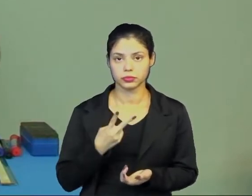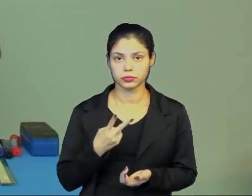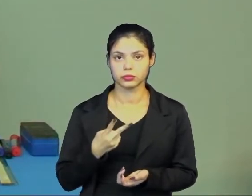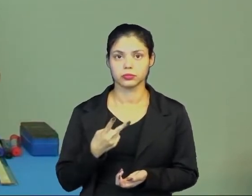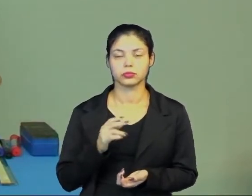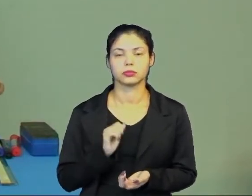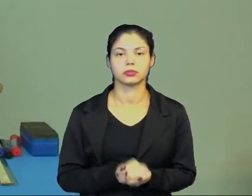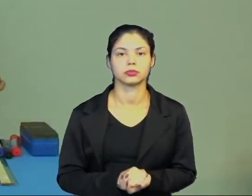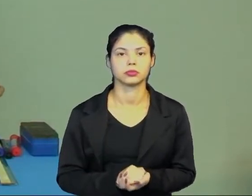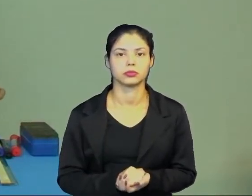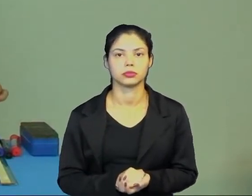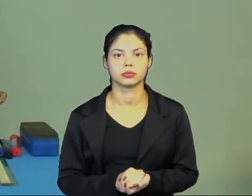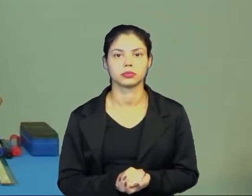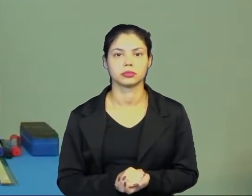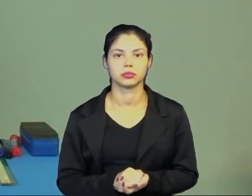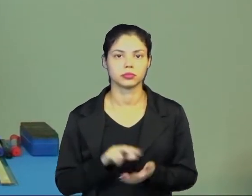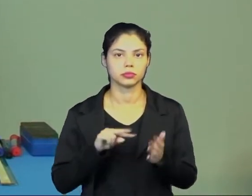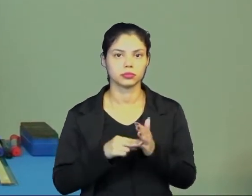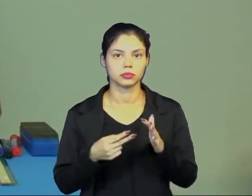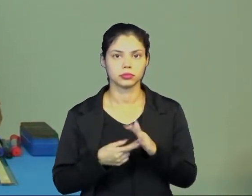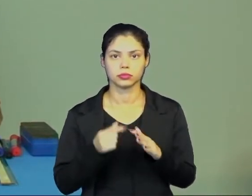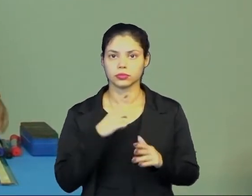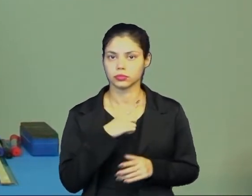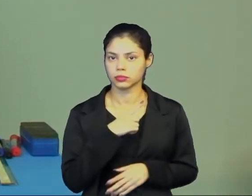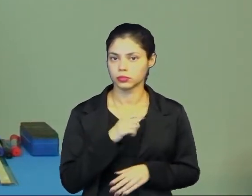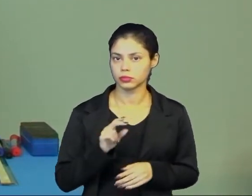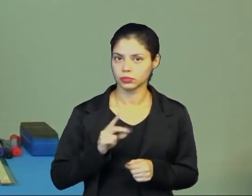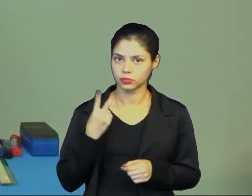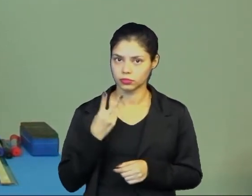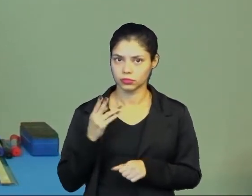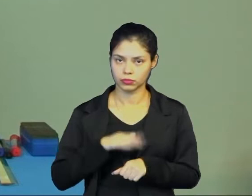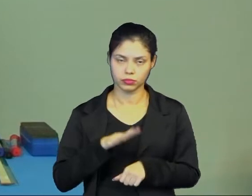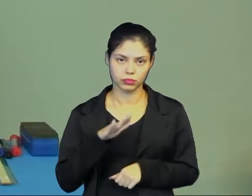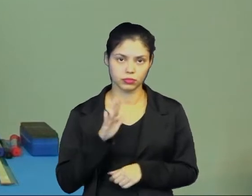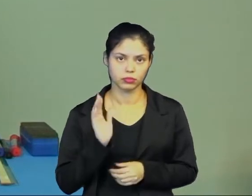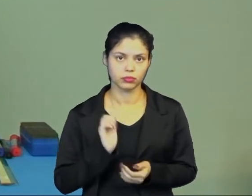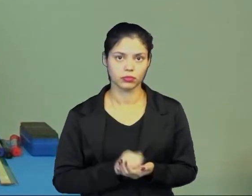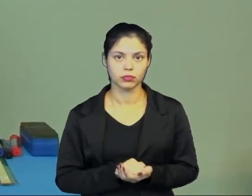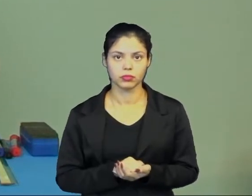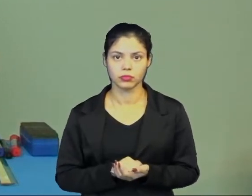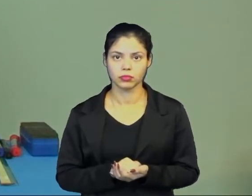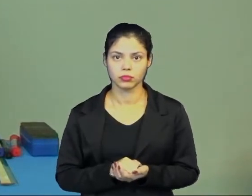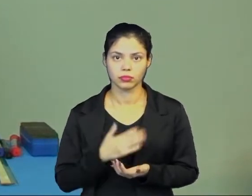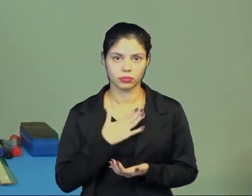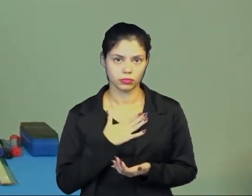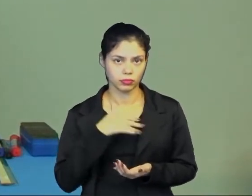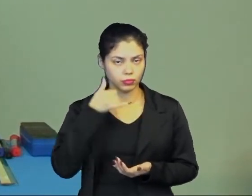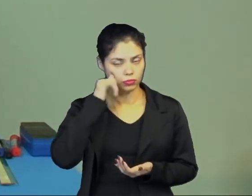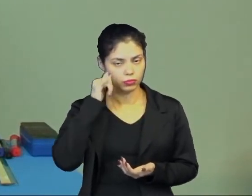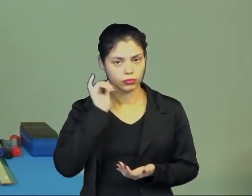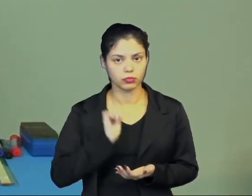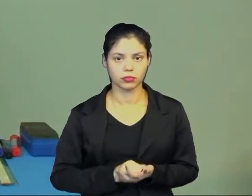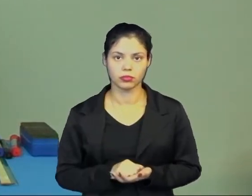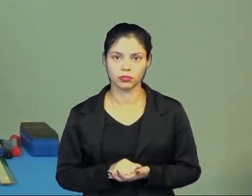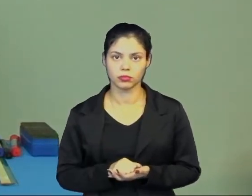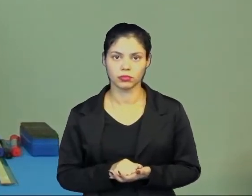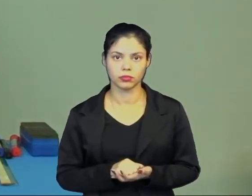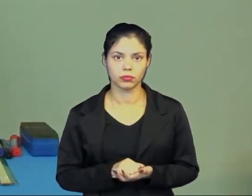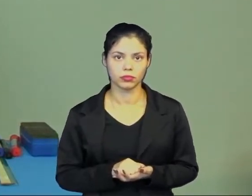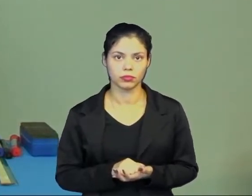2 cavalinhos. Então, isso significa que eu tenho 2 cavalinhos a mais que bois. Vamos